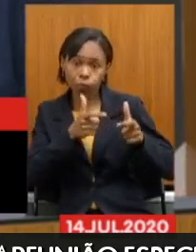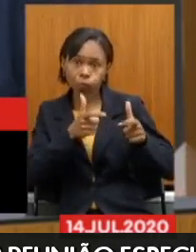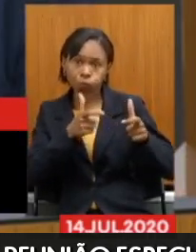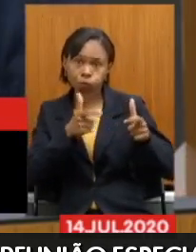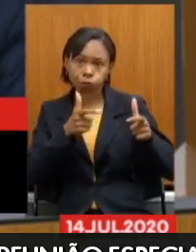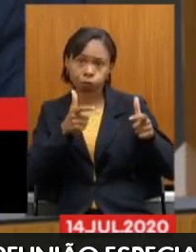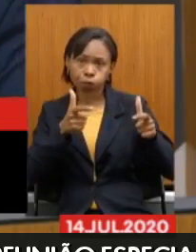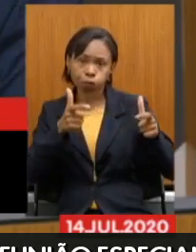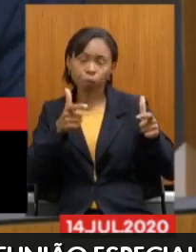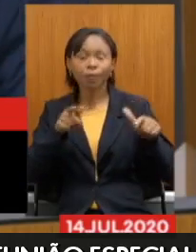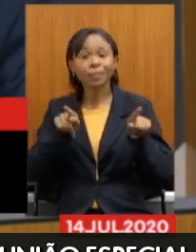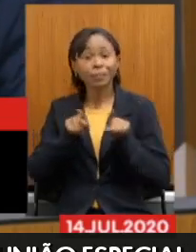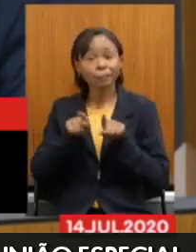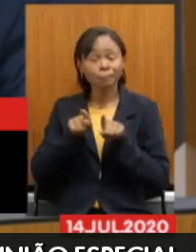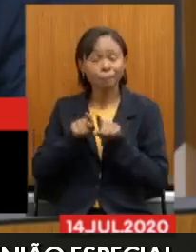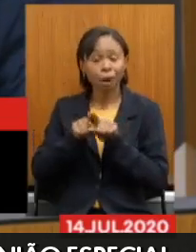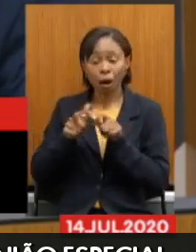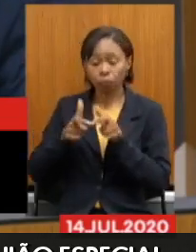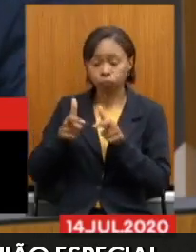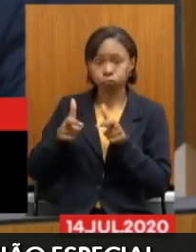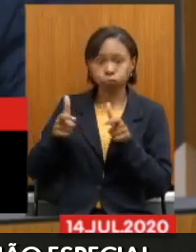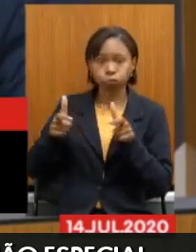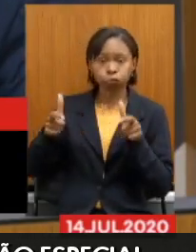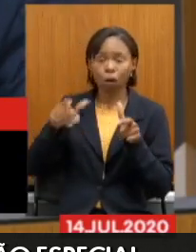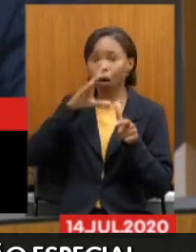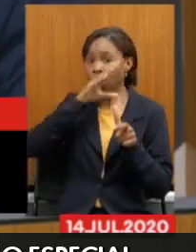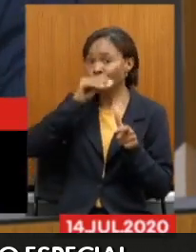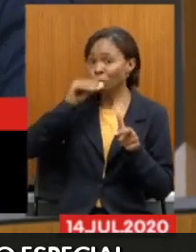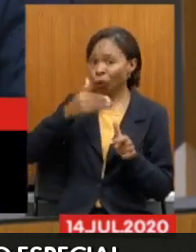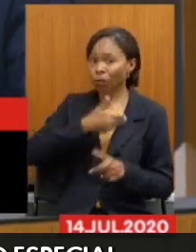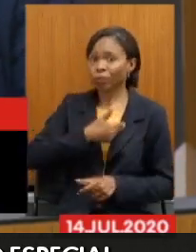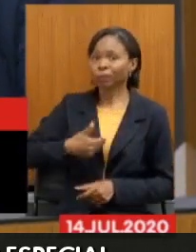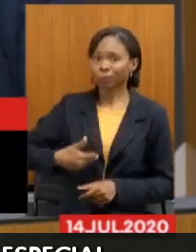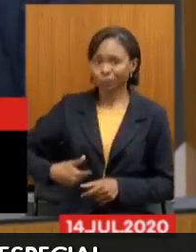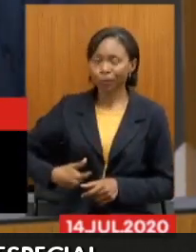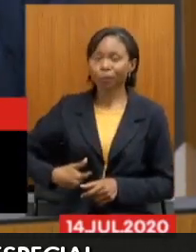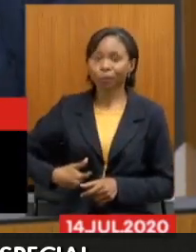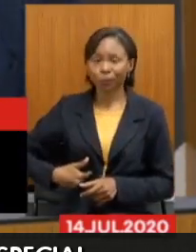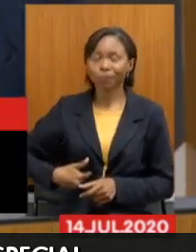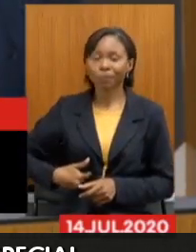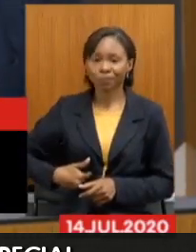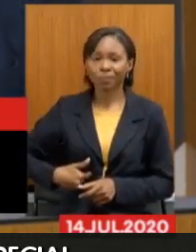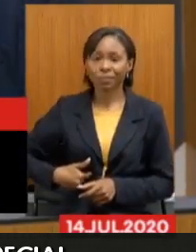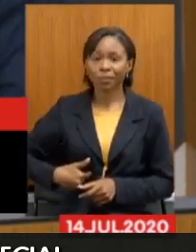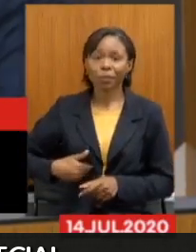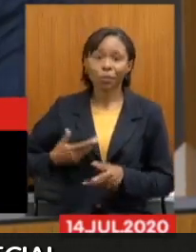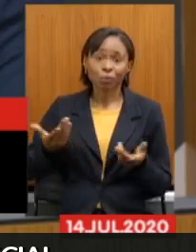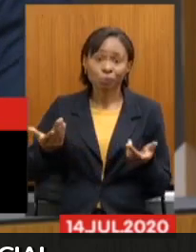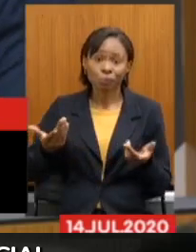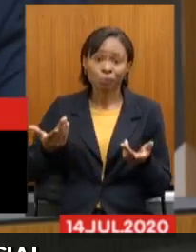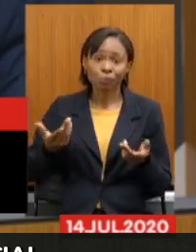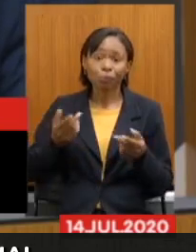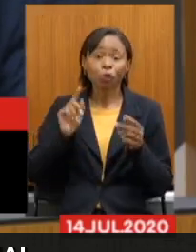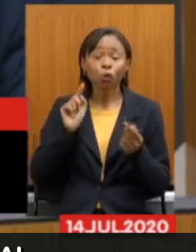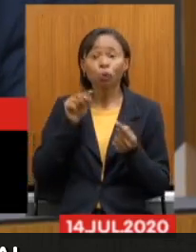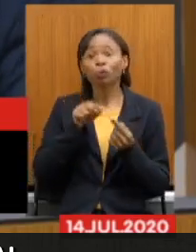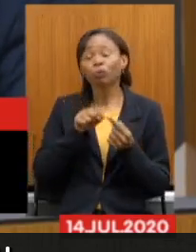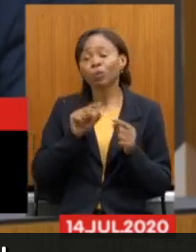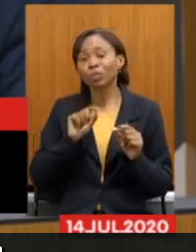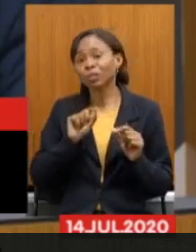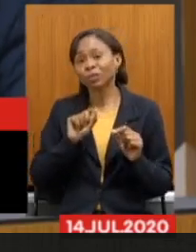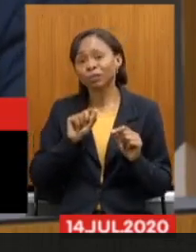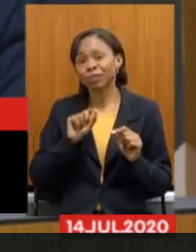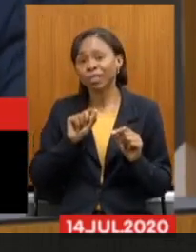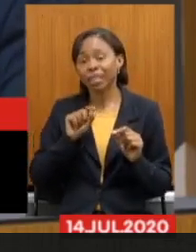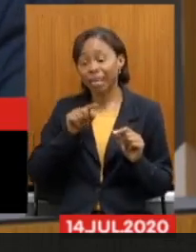necessariamente também cresce o número de servidores públicos, exatamente para que, através dos mesmos,